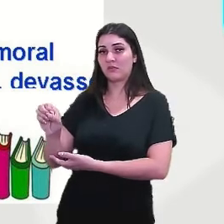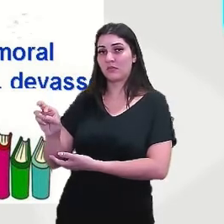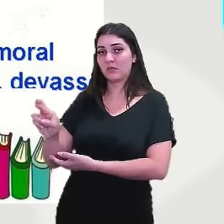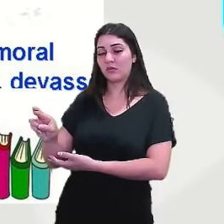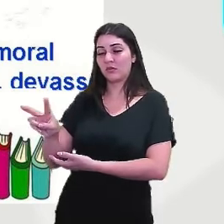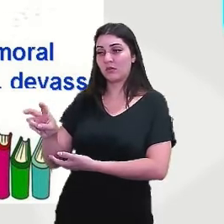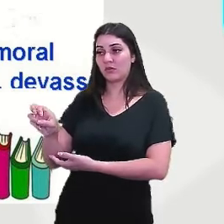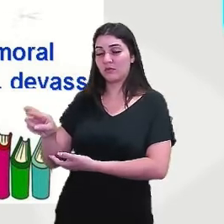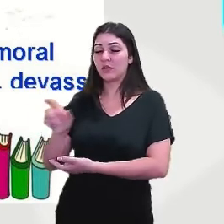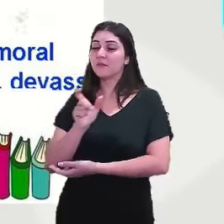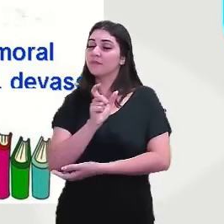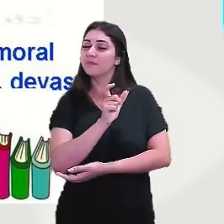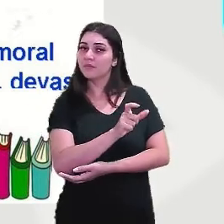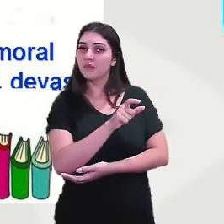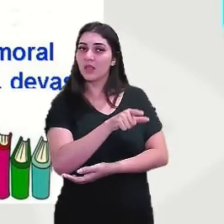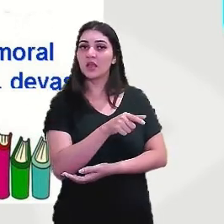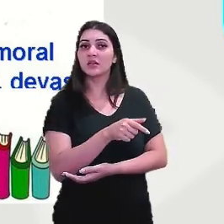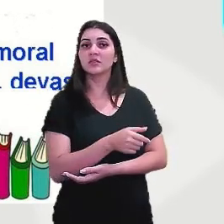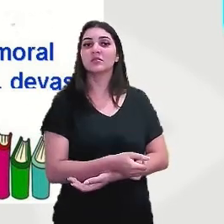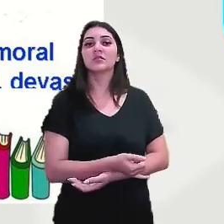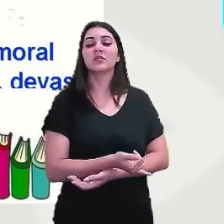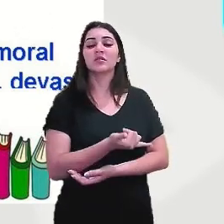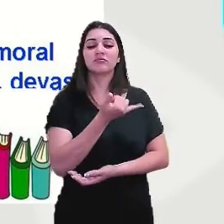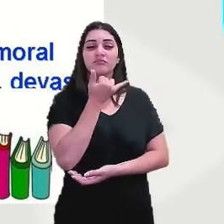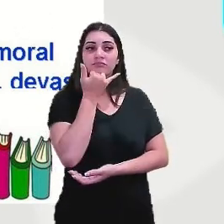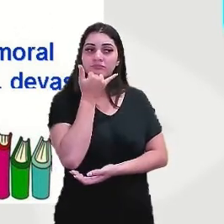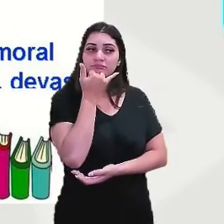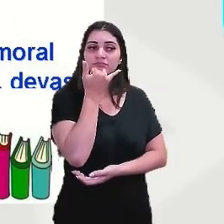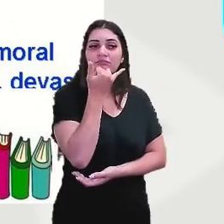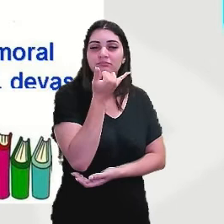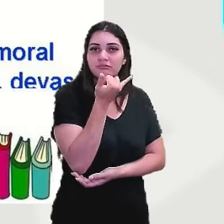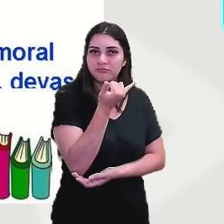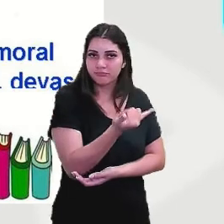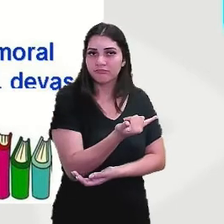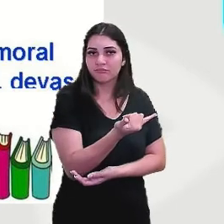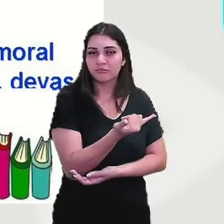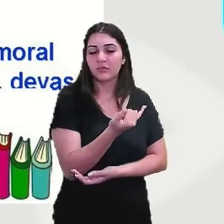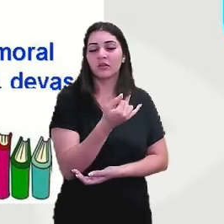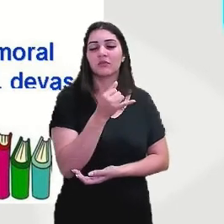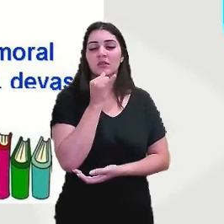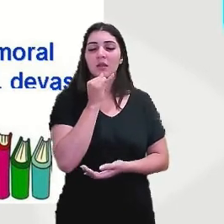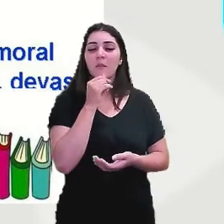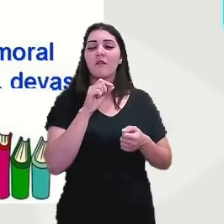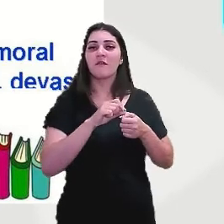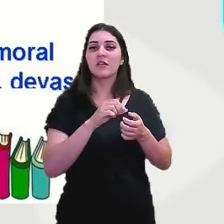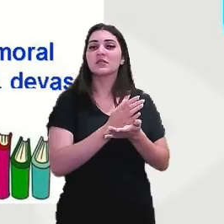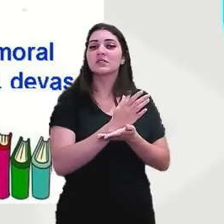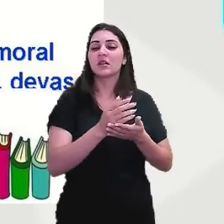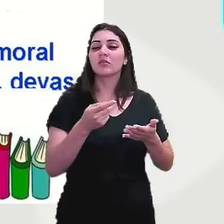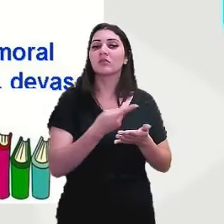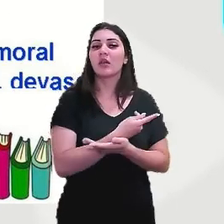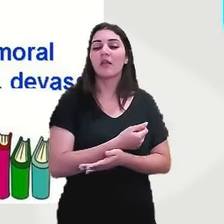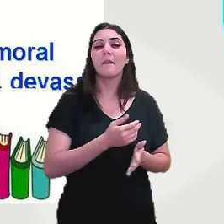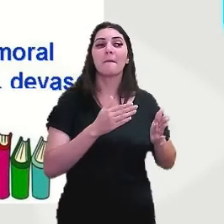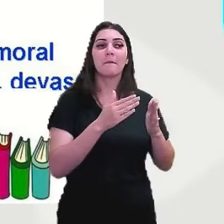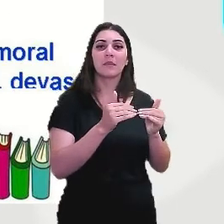L, free e flee. Infringir, desobedecer. Infligir,